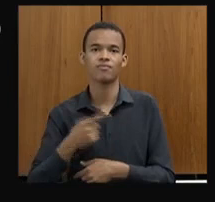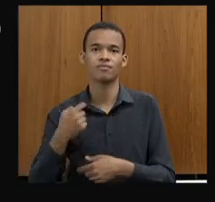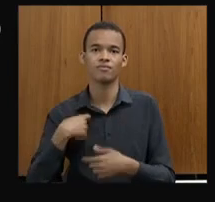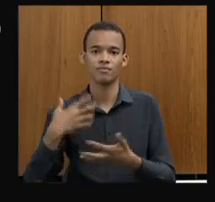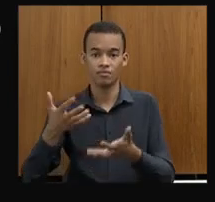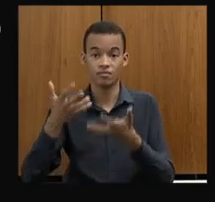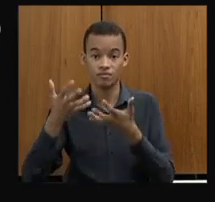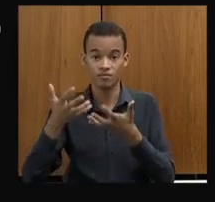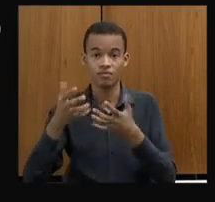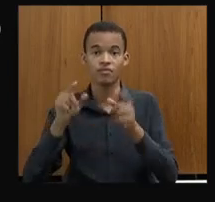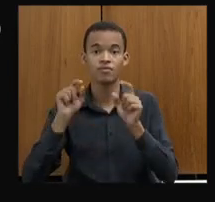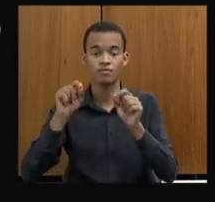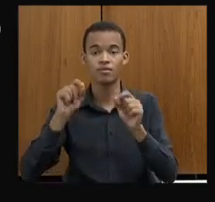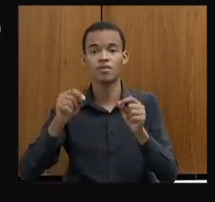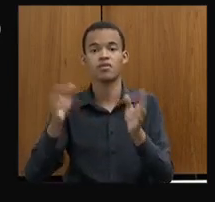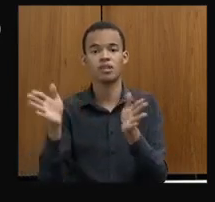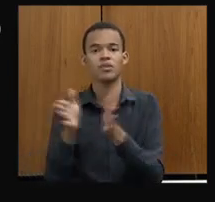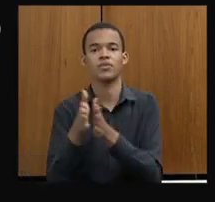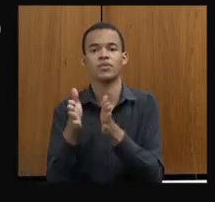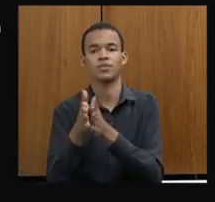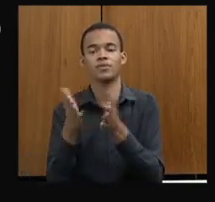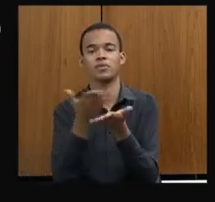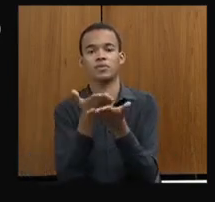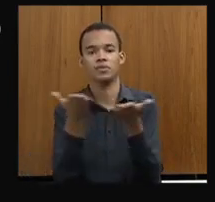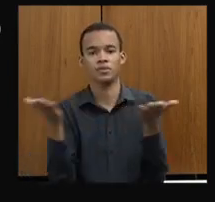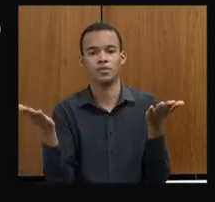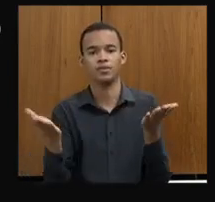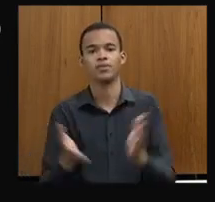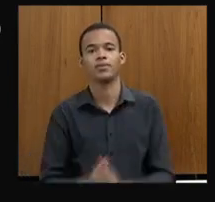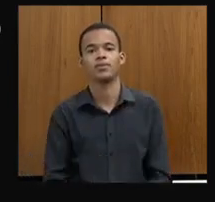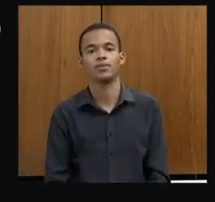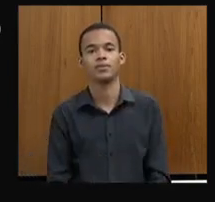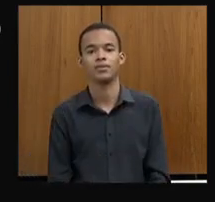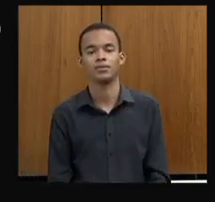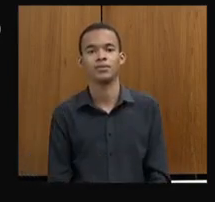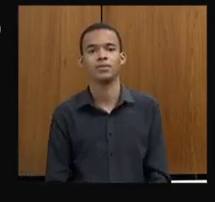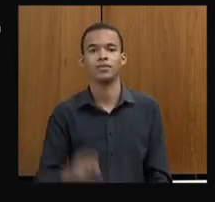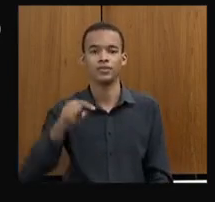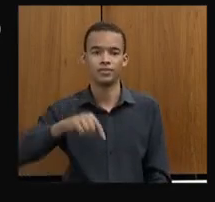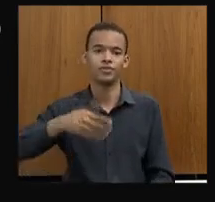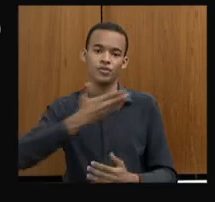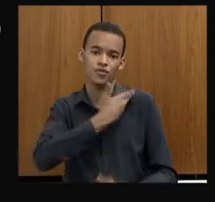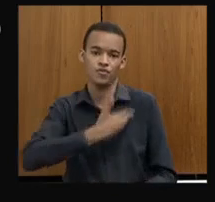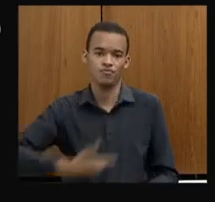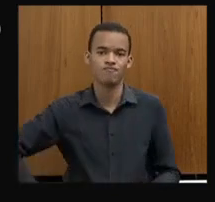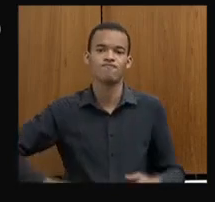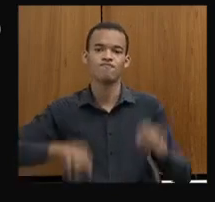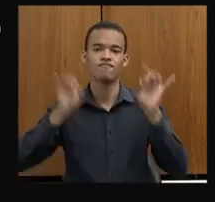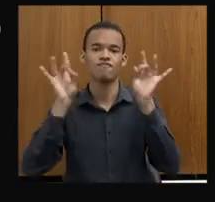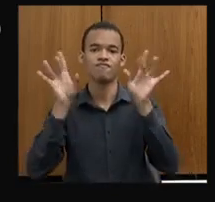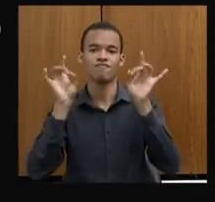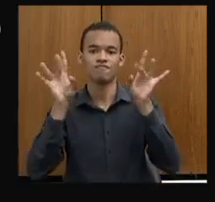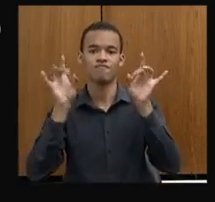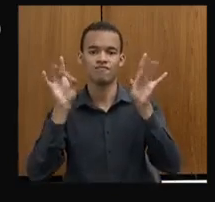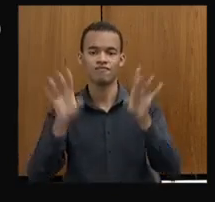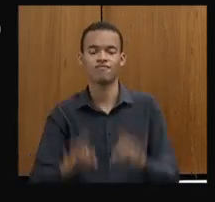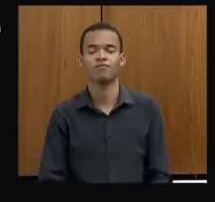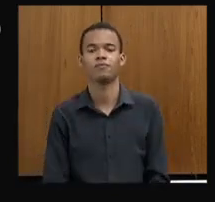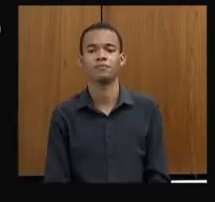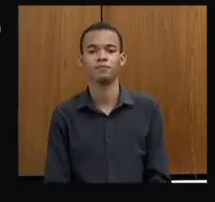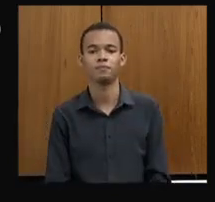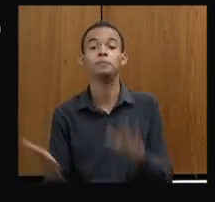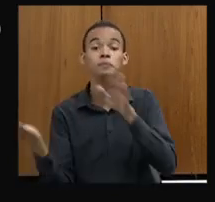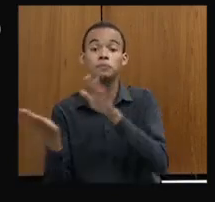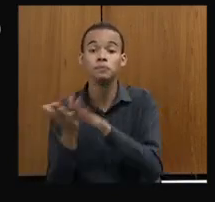eu quero aqui parabenizar a este governo maravilhoso mas mais que parabenizar